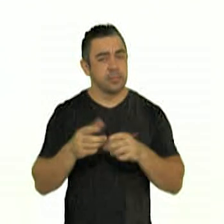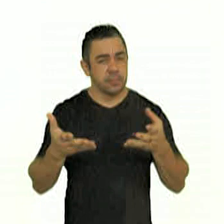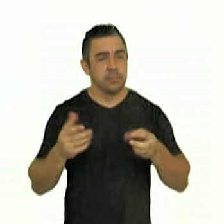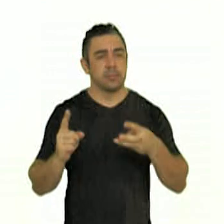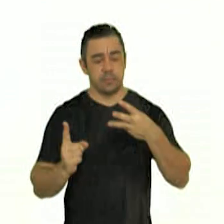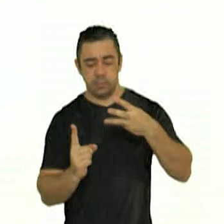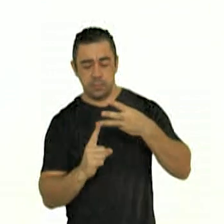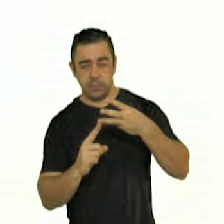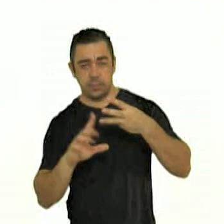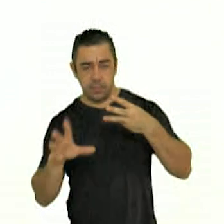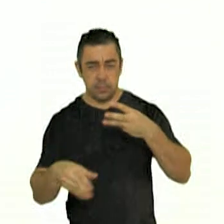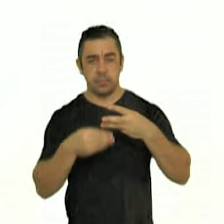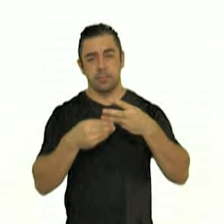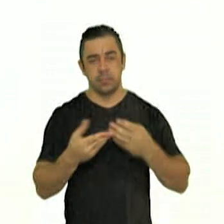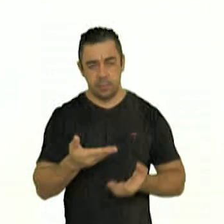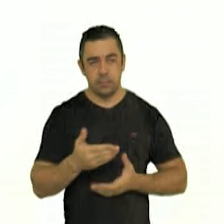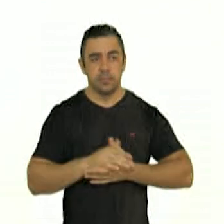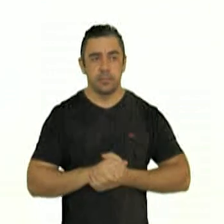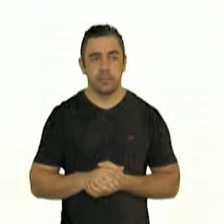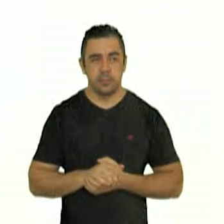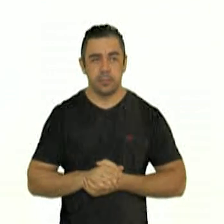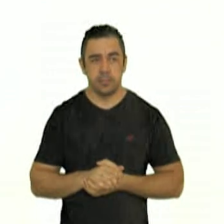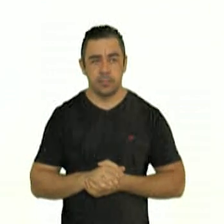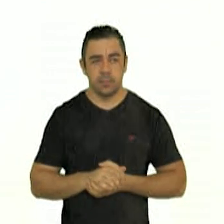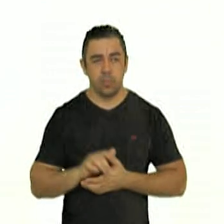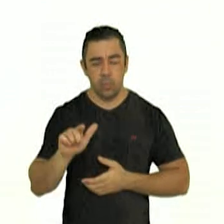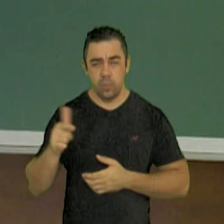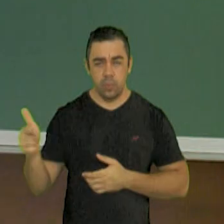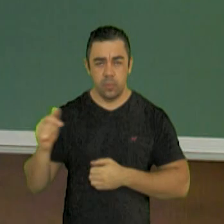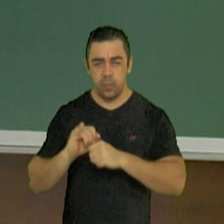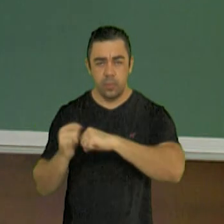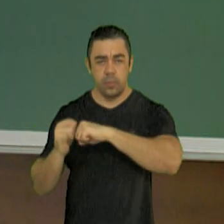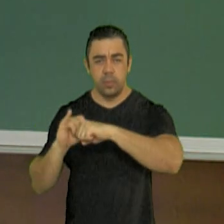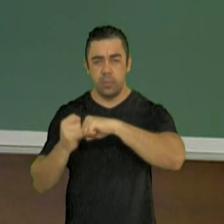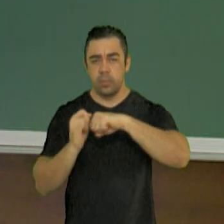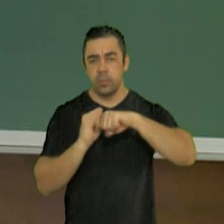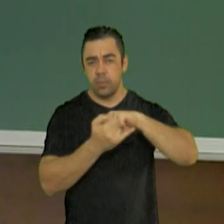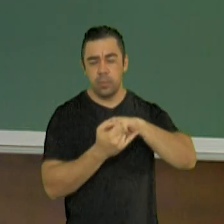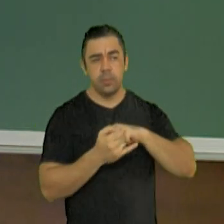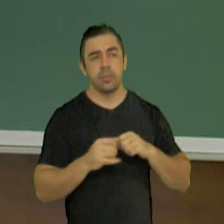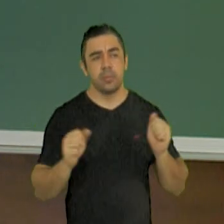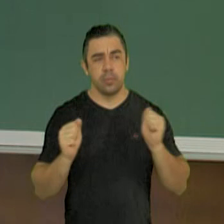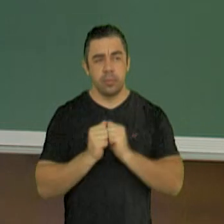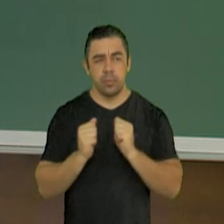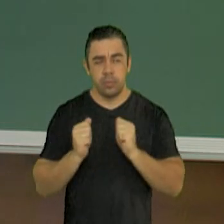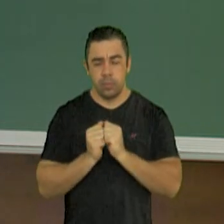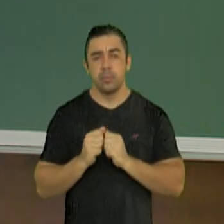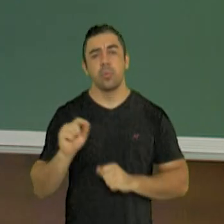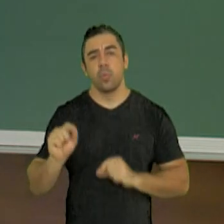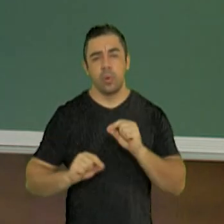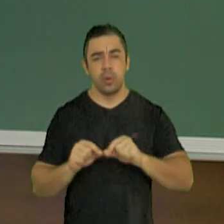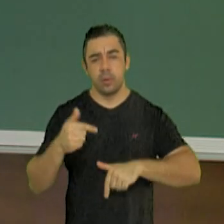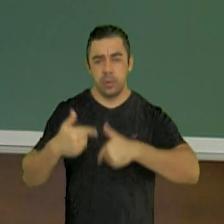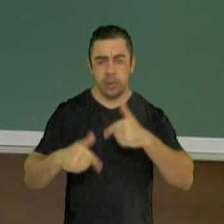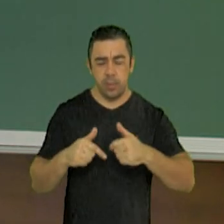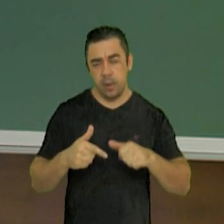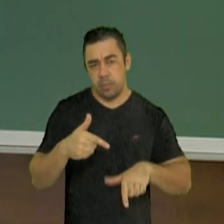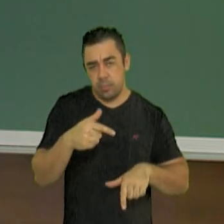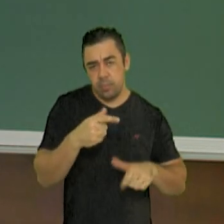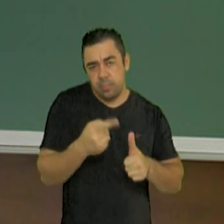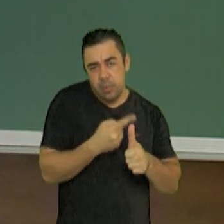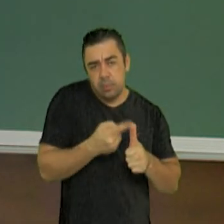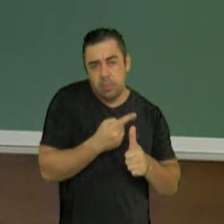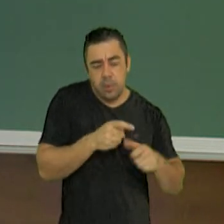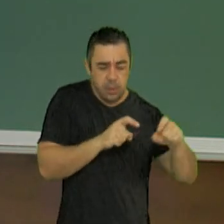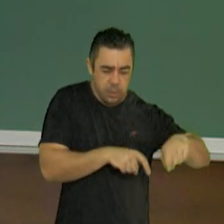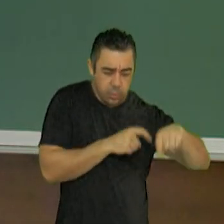aí no mundo. As demais ilhas do Pacífico sobrevivem, né, da Oceania, ali sobrevivem de atividades primárias, né,